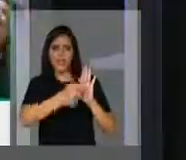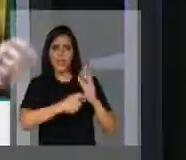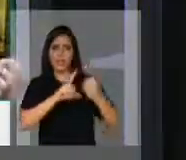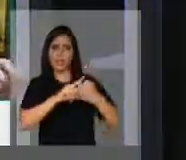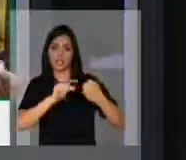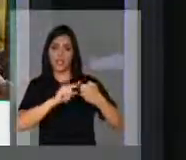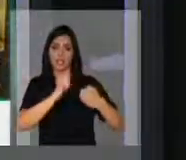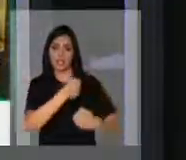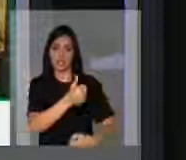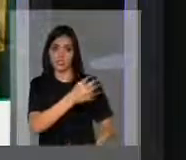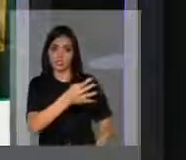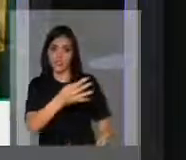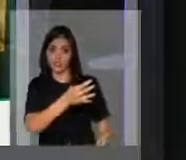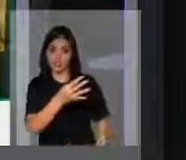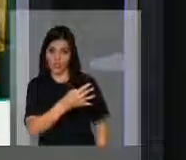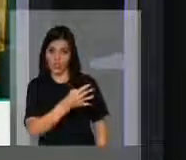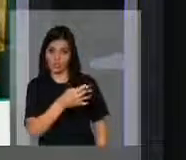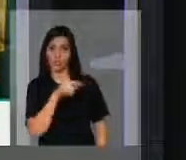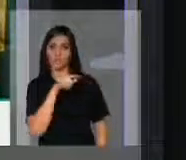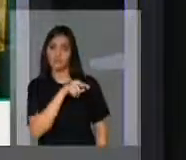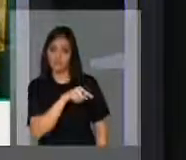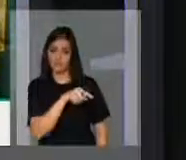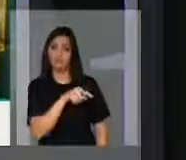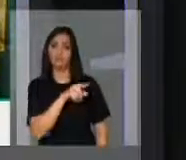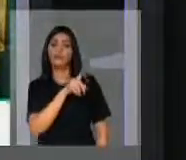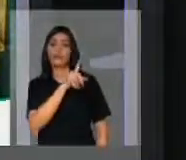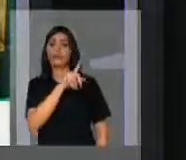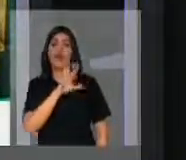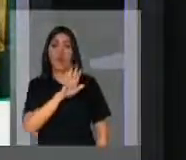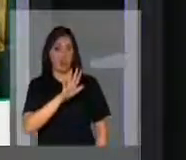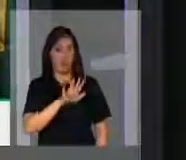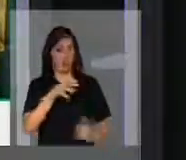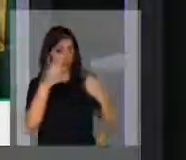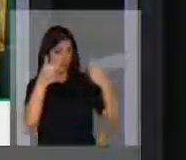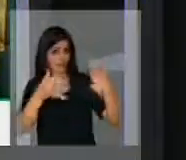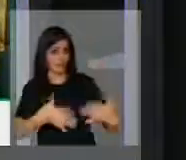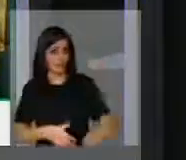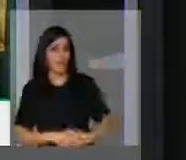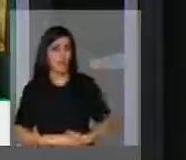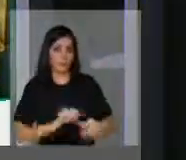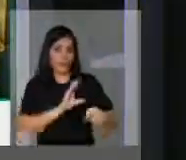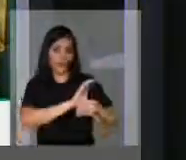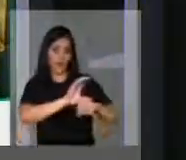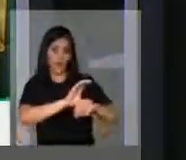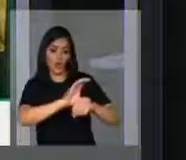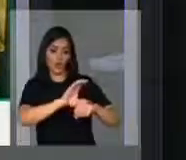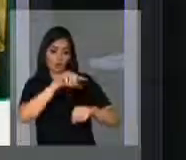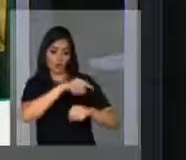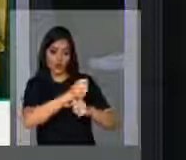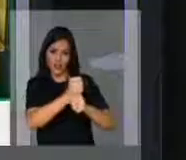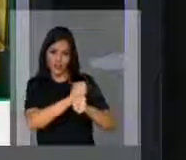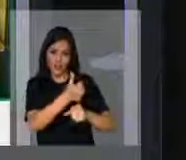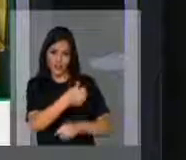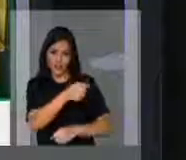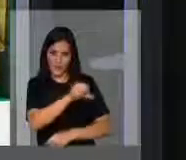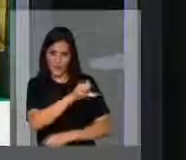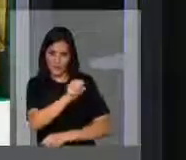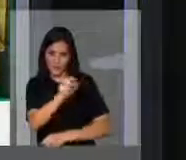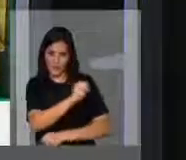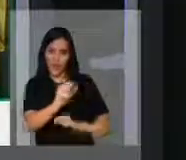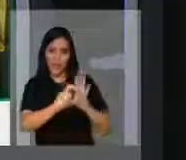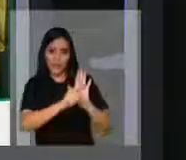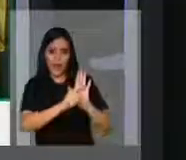artigo 144. Vejam, Vossas Excelências, a Constituição de 88, no